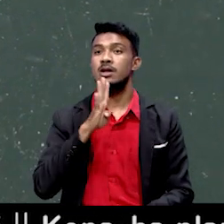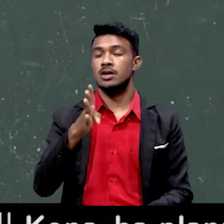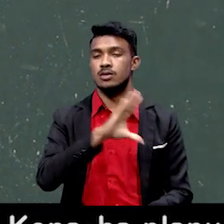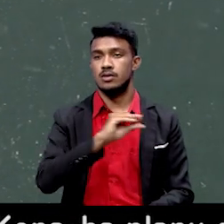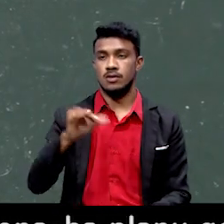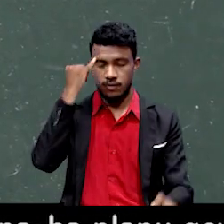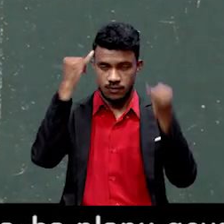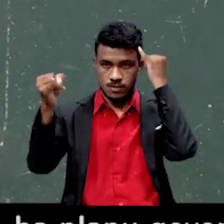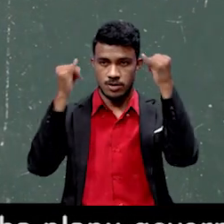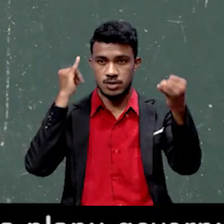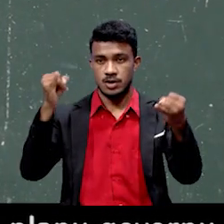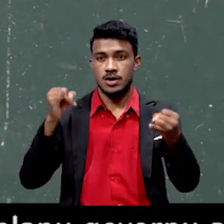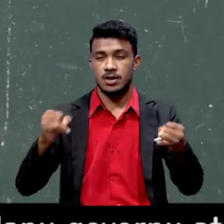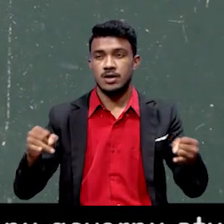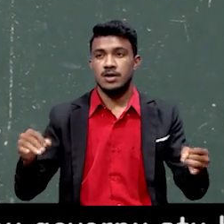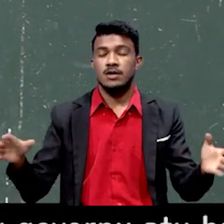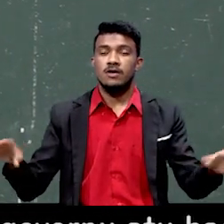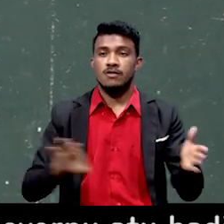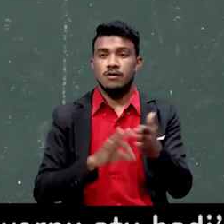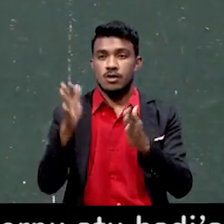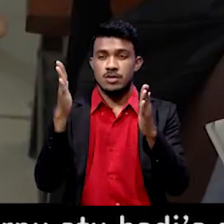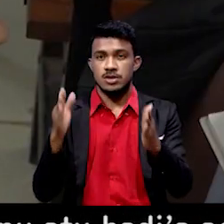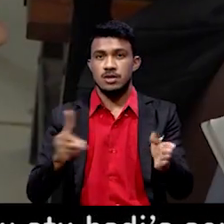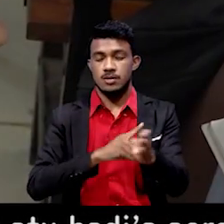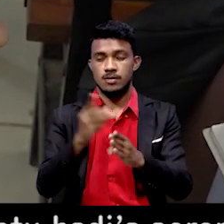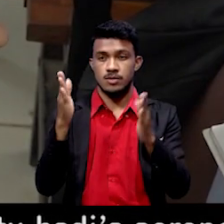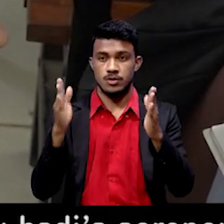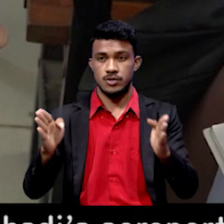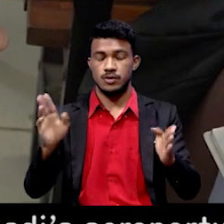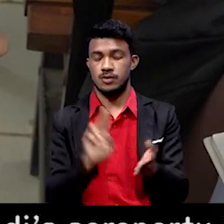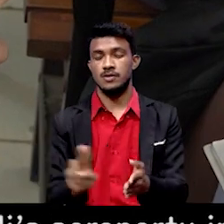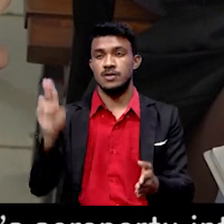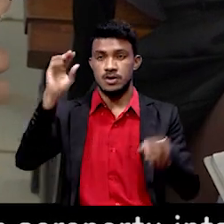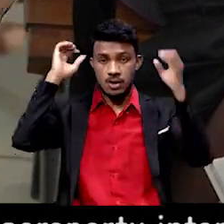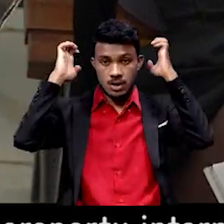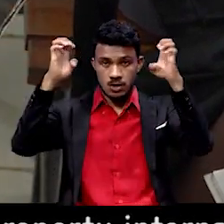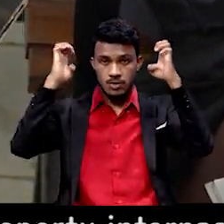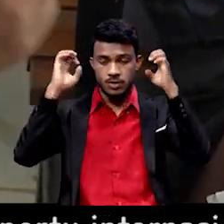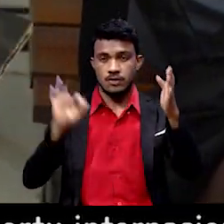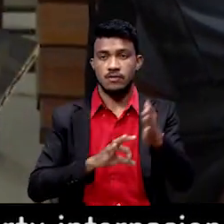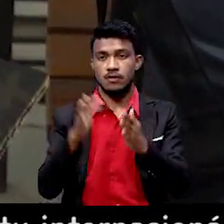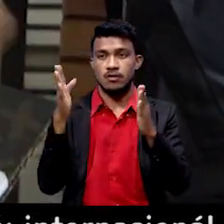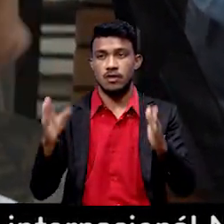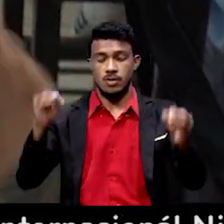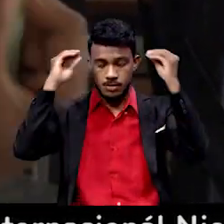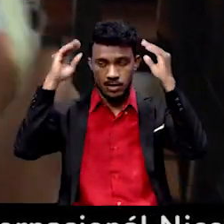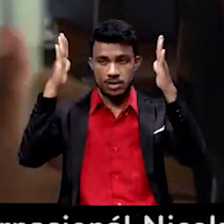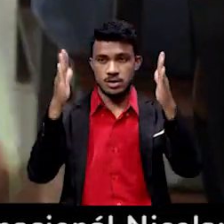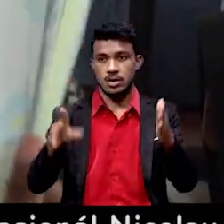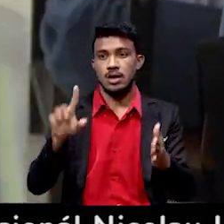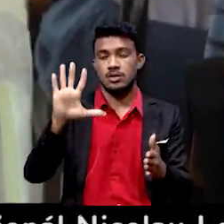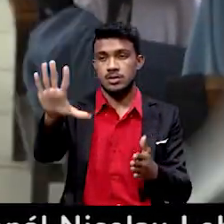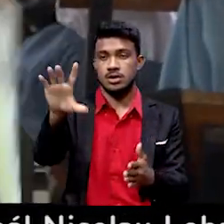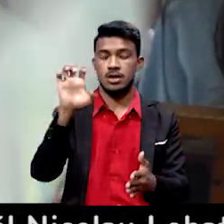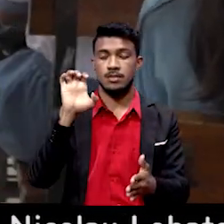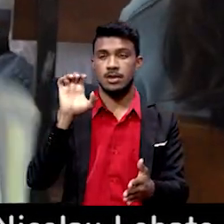Mas que cada tina Instituto Nacional Formação Docente Profissional Educação forma professor entre Atos Lima to Atos Walu, mas